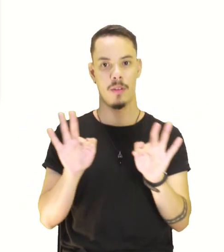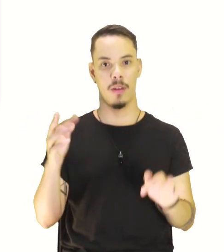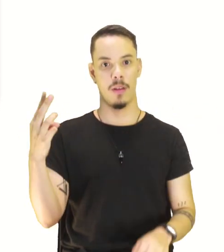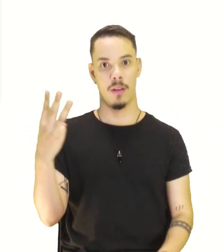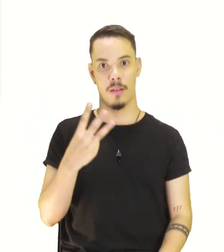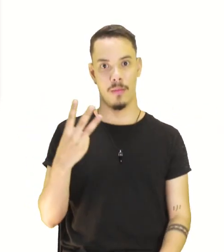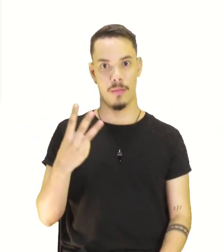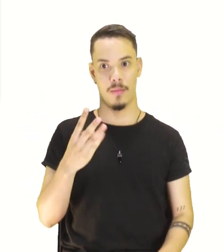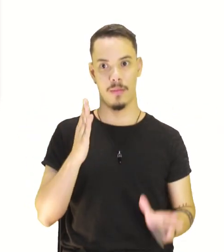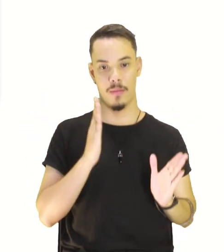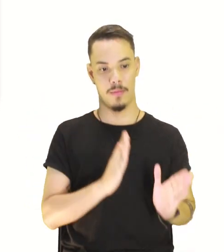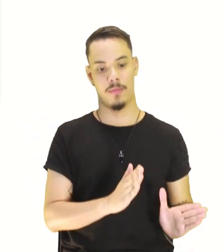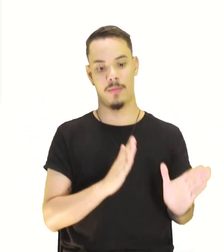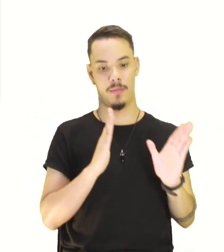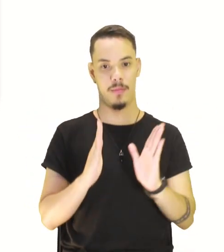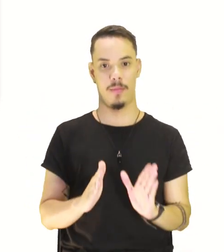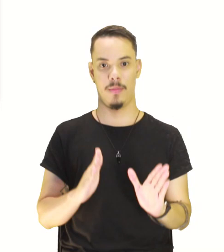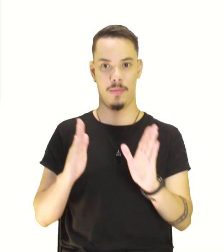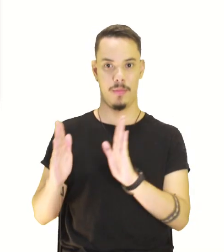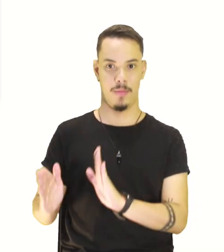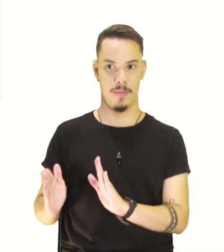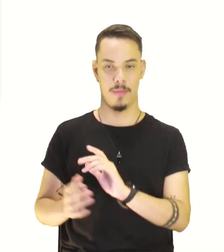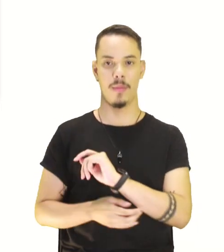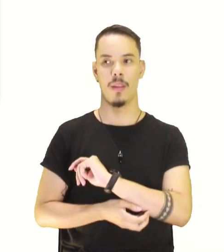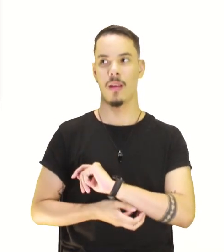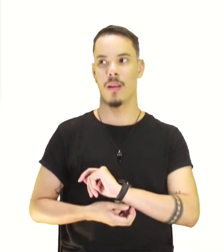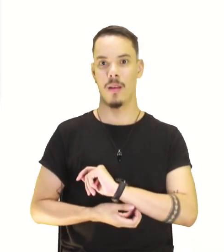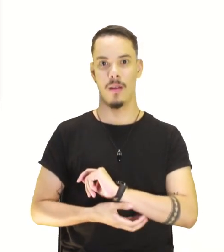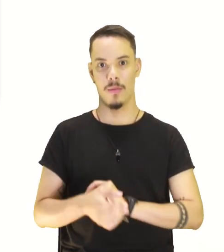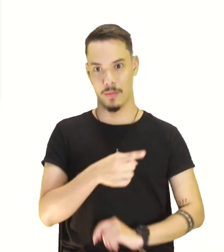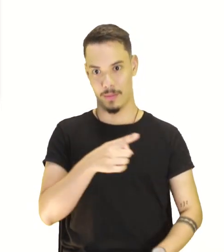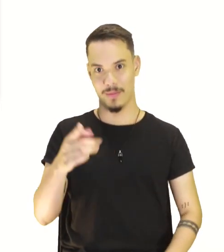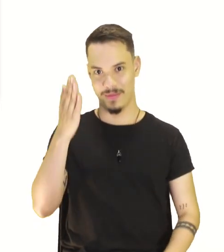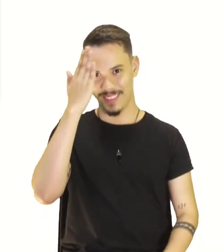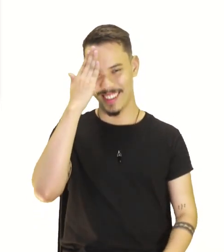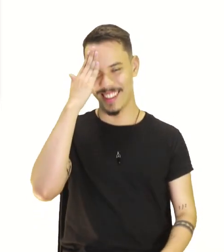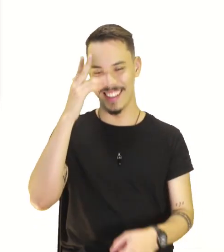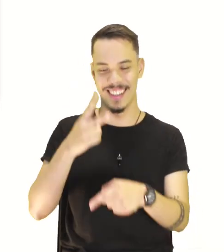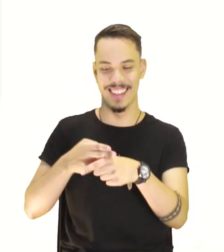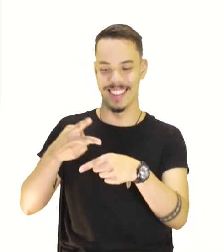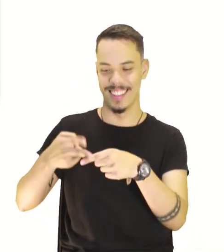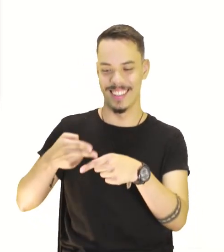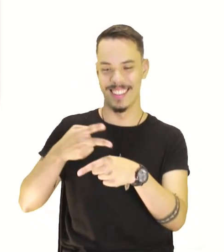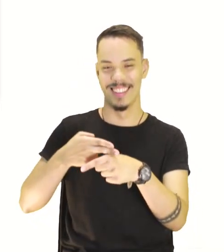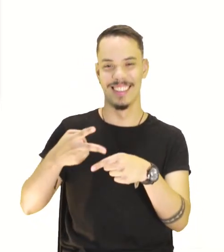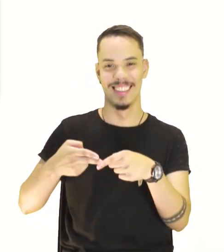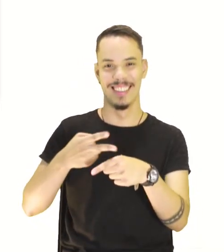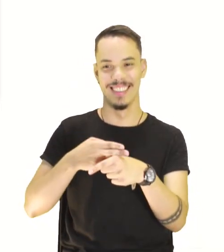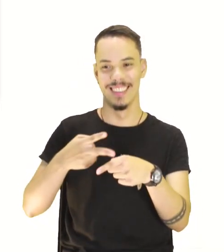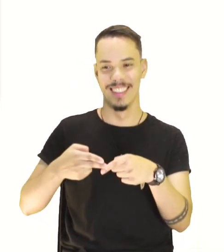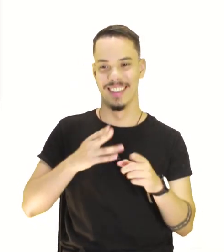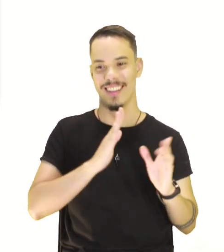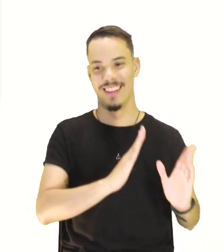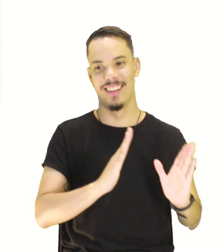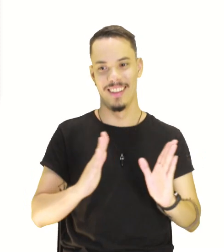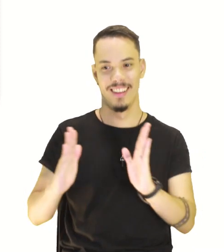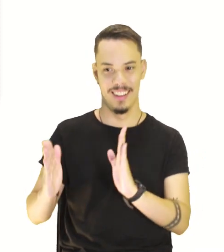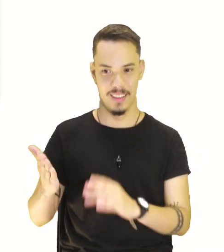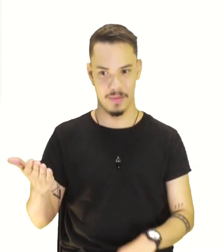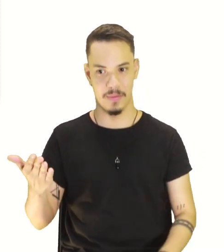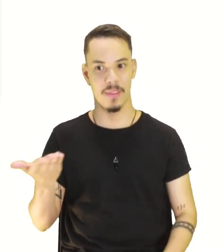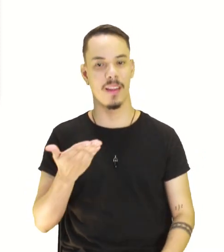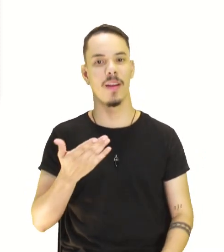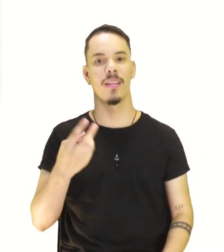No terceiro episódio da temporada, né, certo? Porque sabe que a gente vive de série aqui, Vitor, a gente vive de série, tá? Então aqui nós temos o terceiro episódio